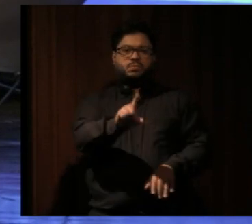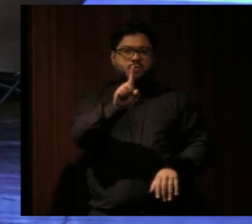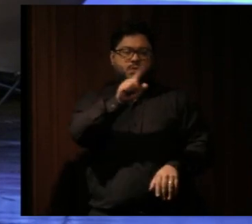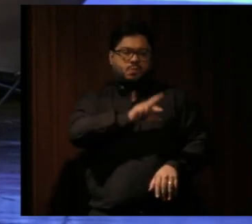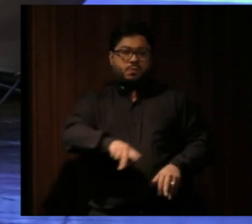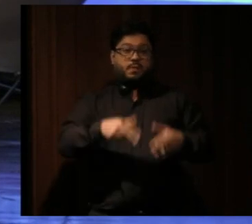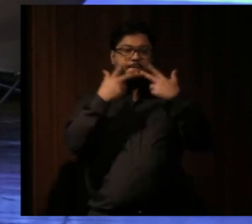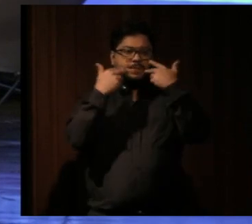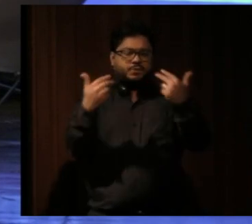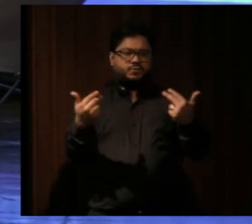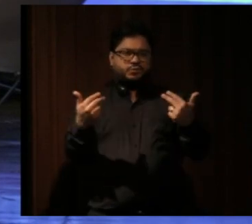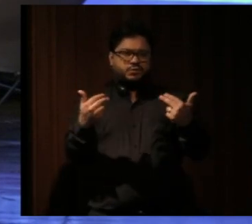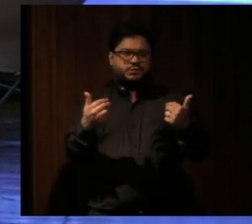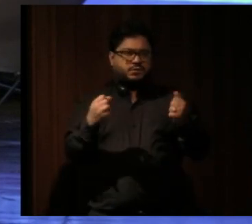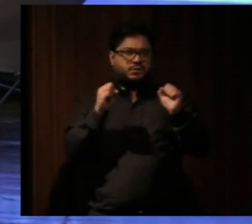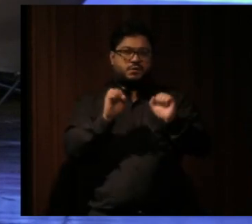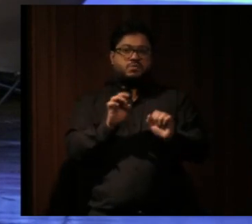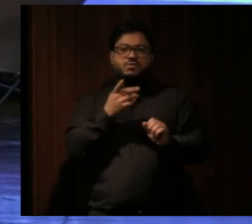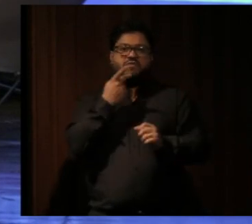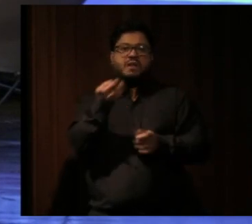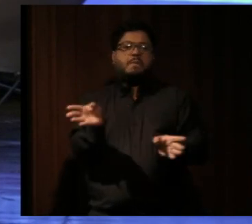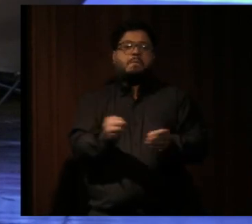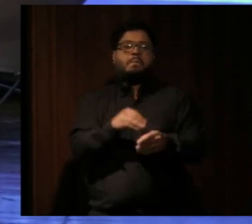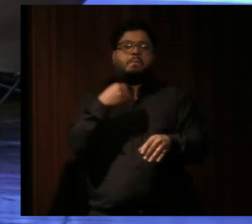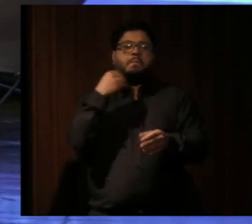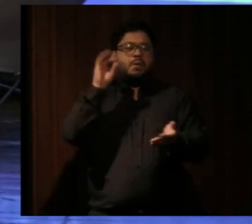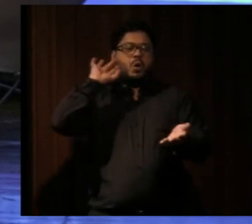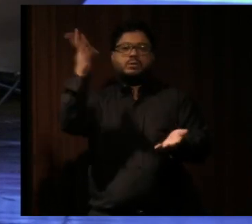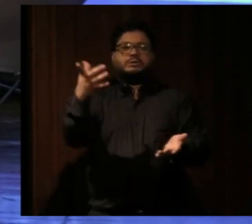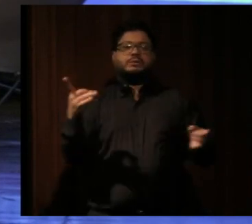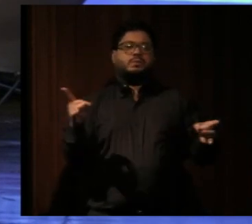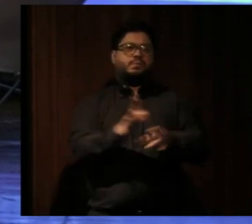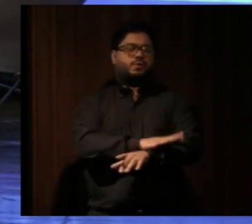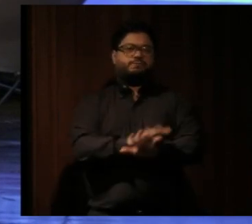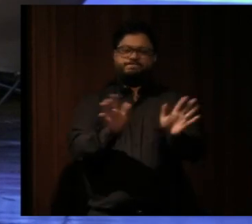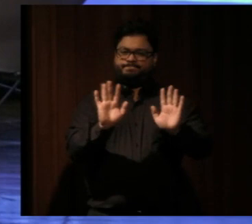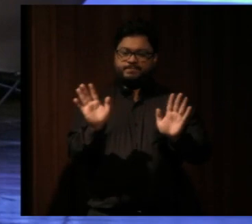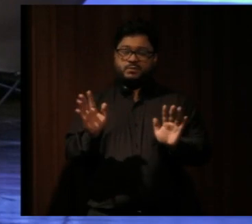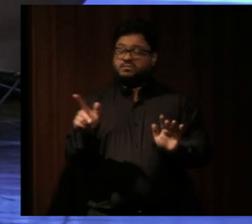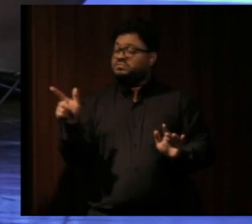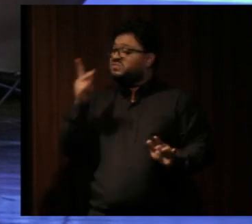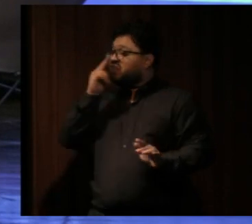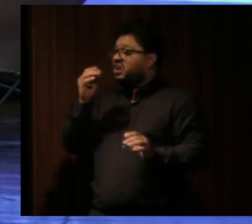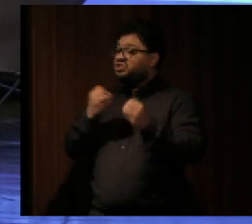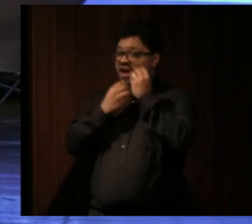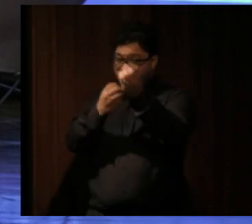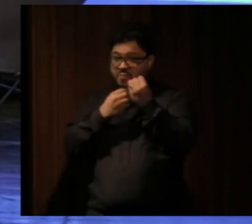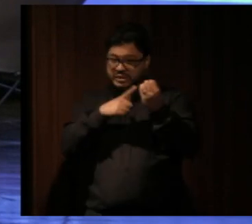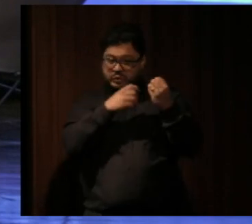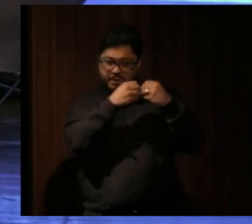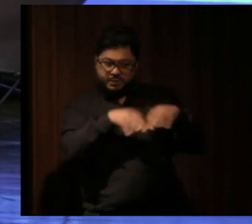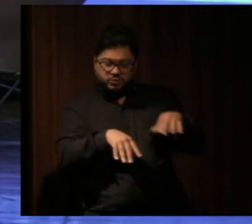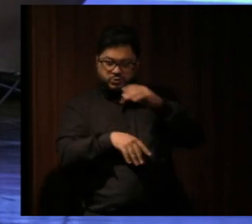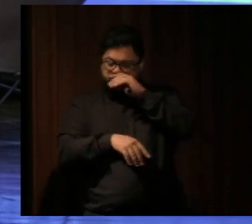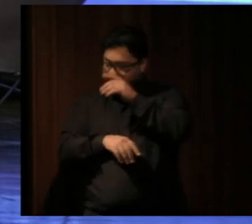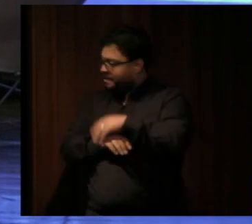notícia que a gente possa dar só aquilo ali o fato e pronto mas você acha que a informação sai para